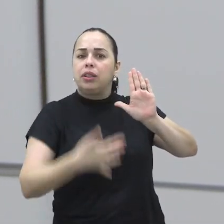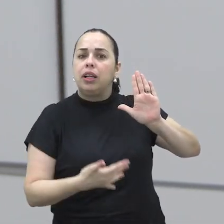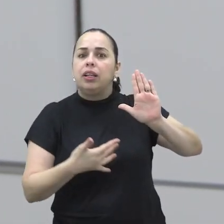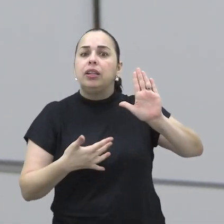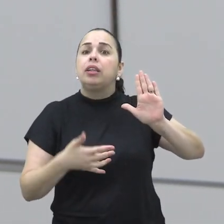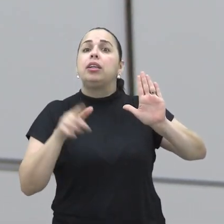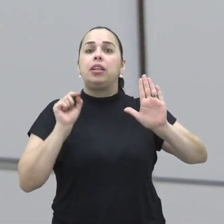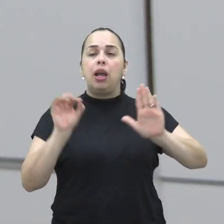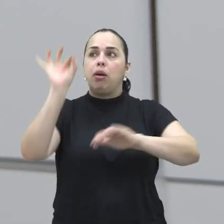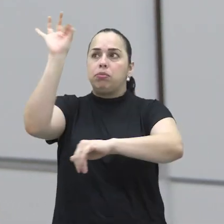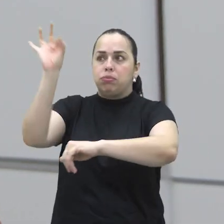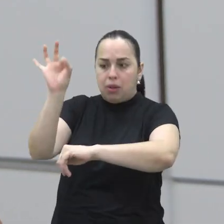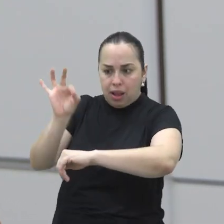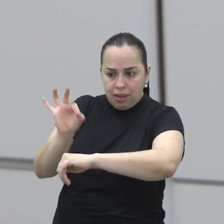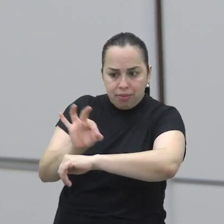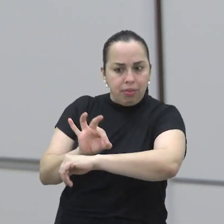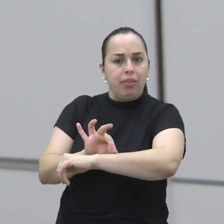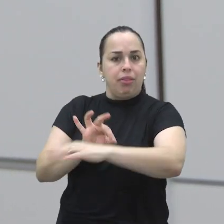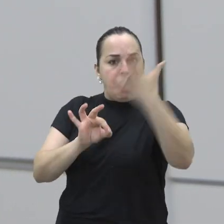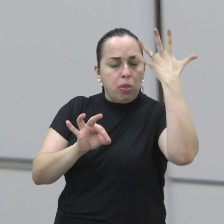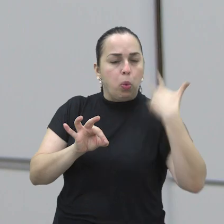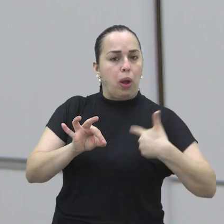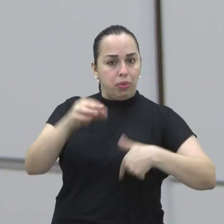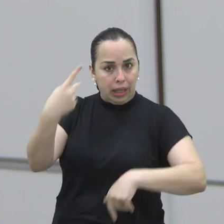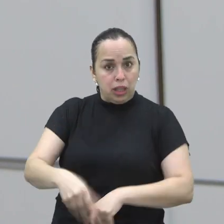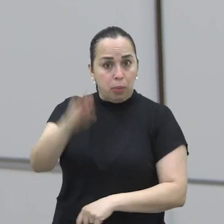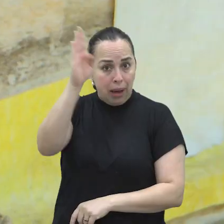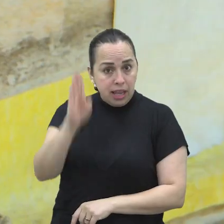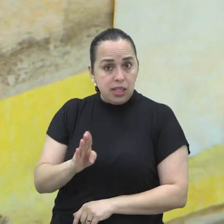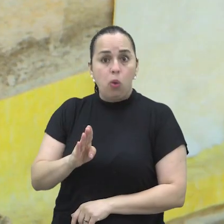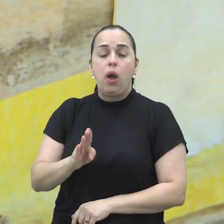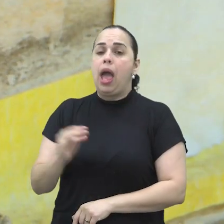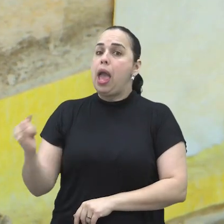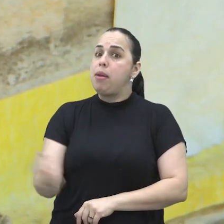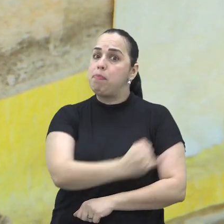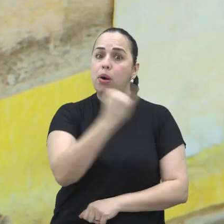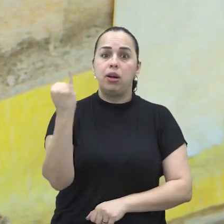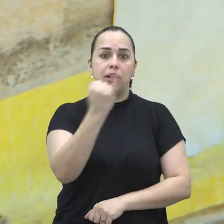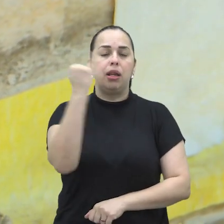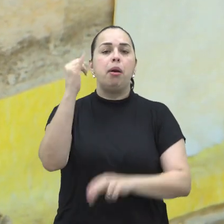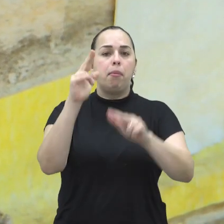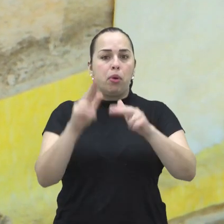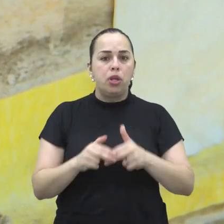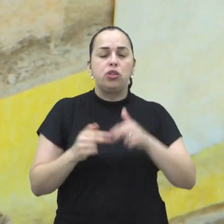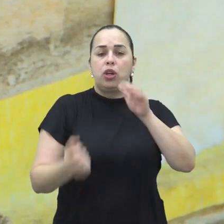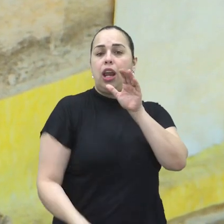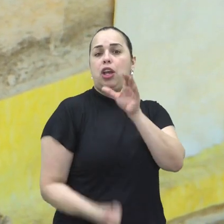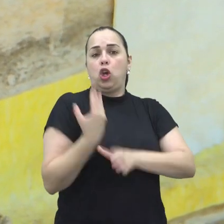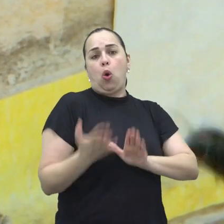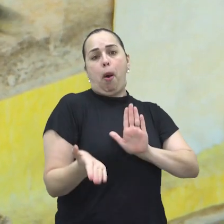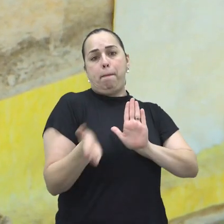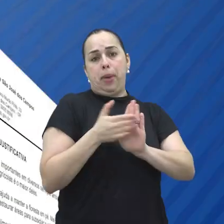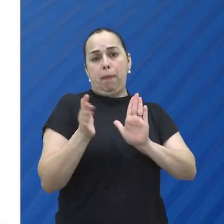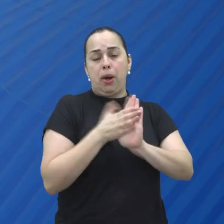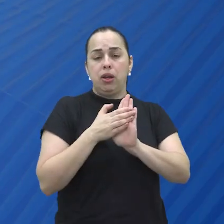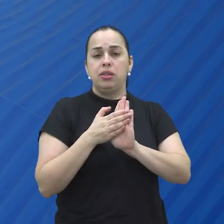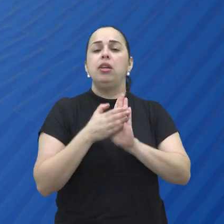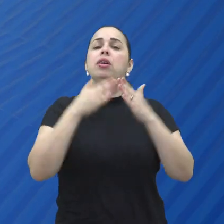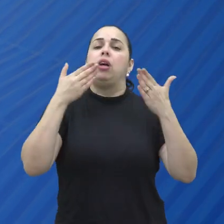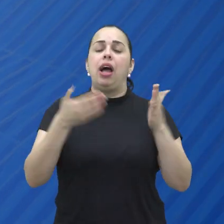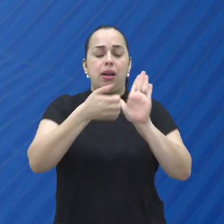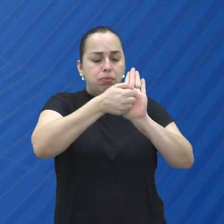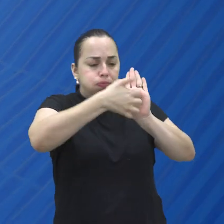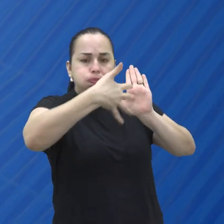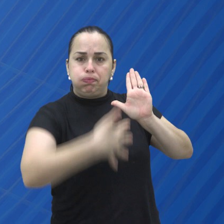importância das abelhas nativas brasileiras para os ecossistemas foi um dos motivos que levaram à criação da proposta.